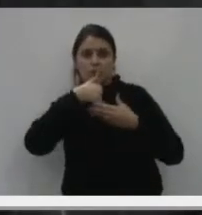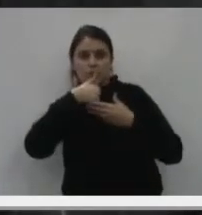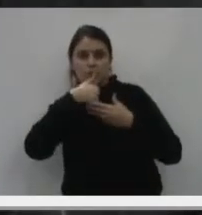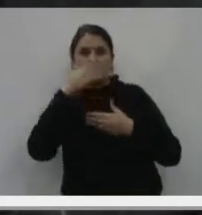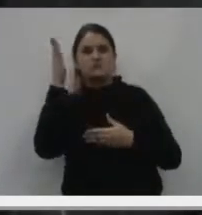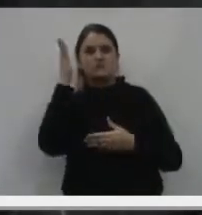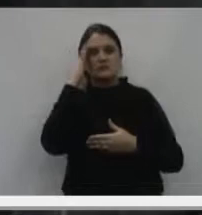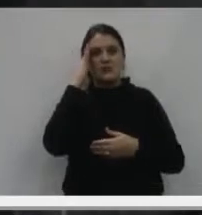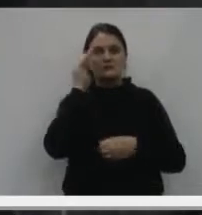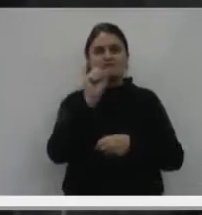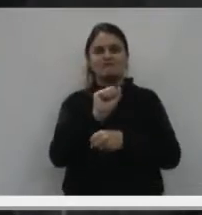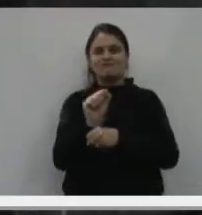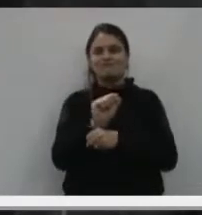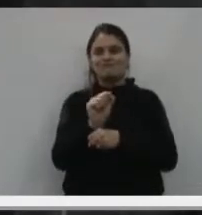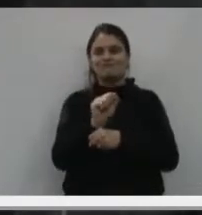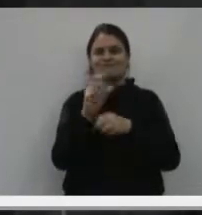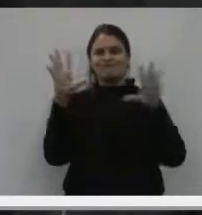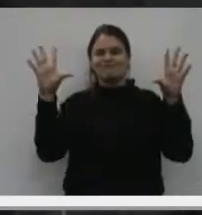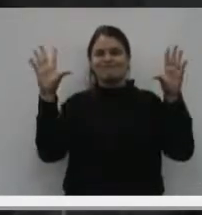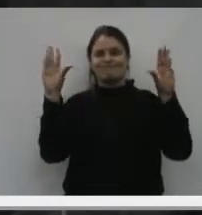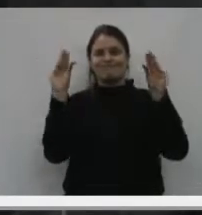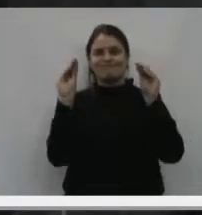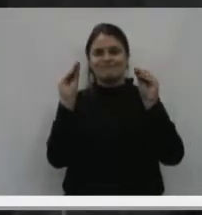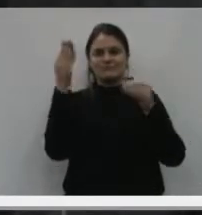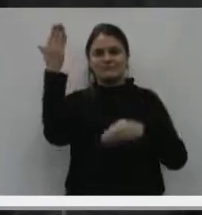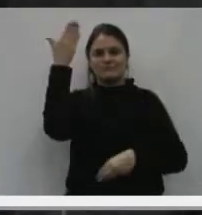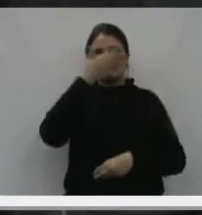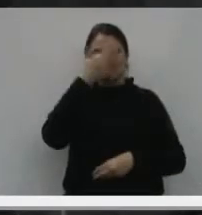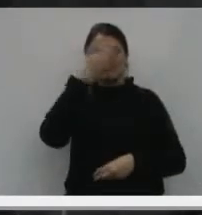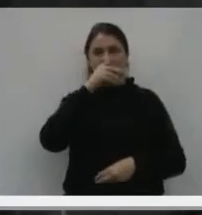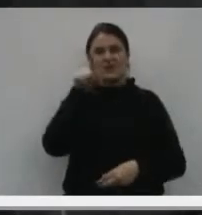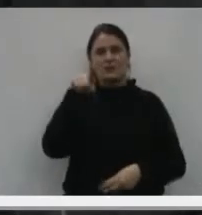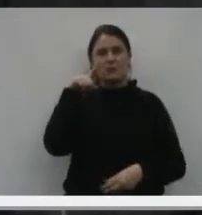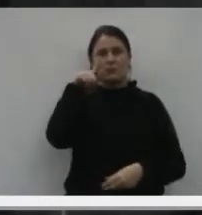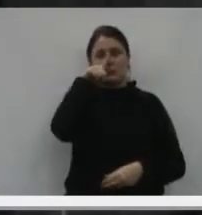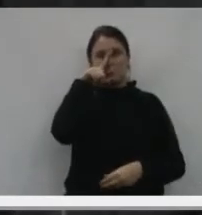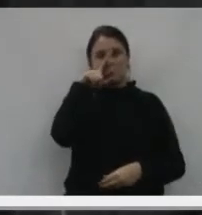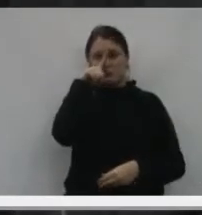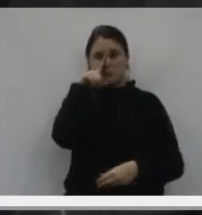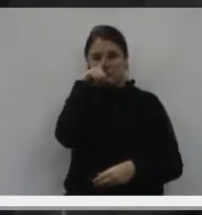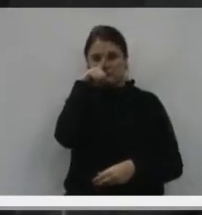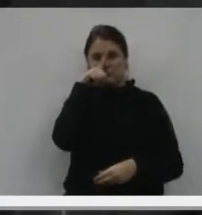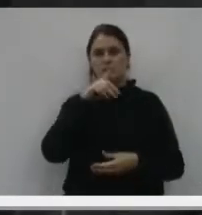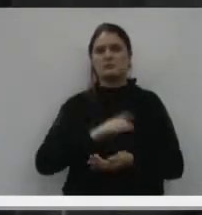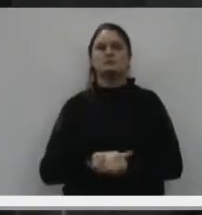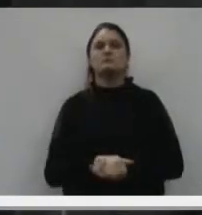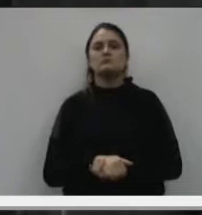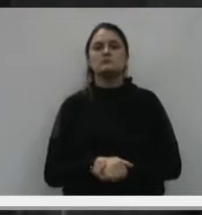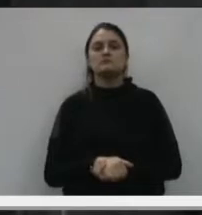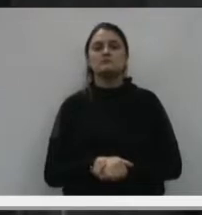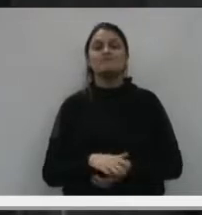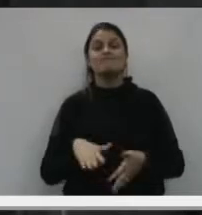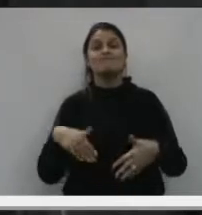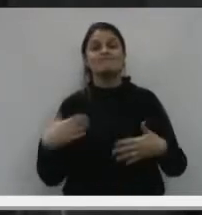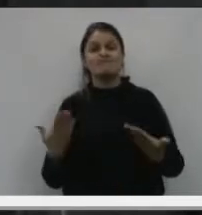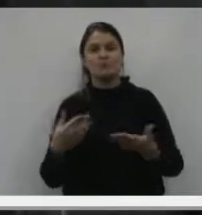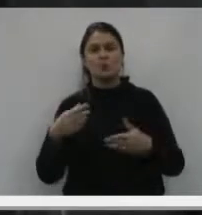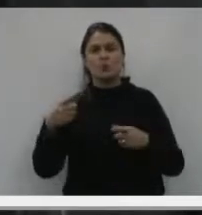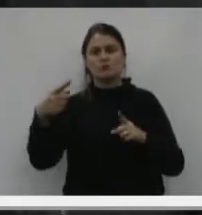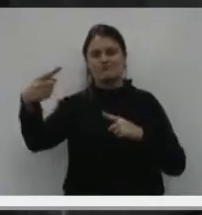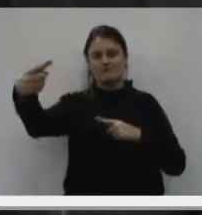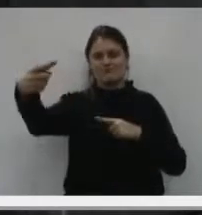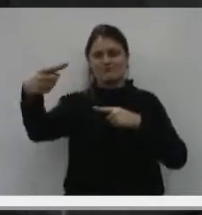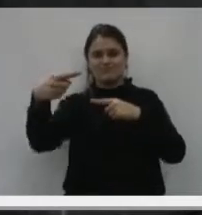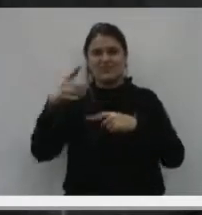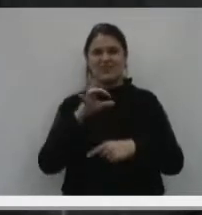Casa de Leis sabem que à noite, neste trecho, é um risco permanente e que